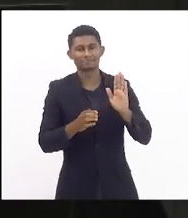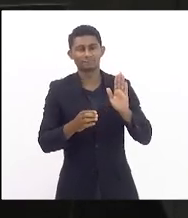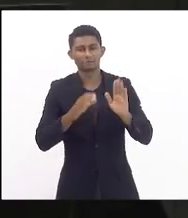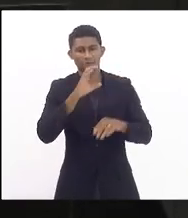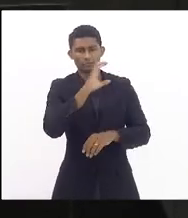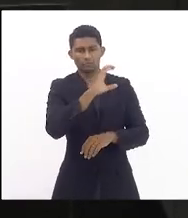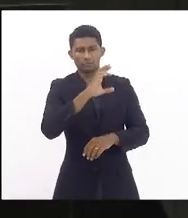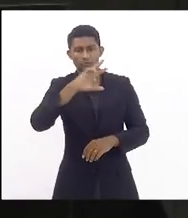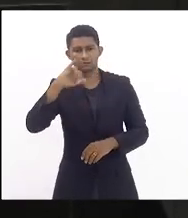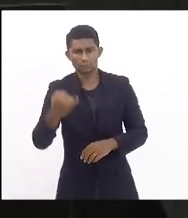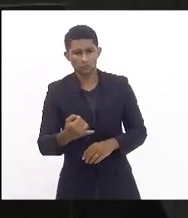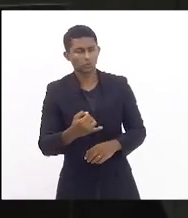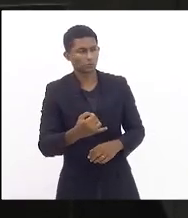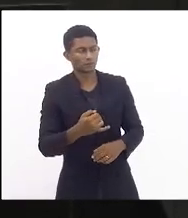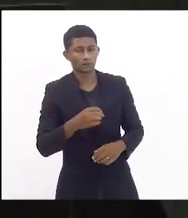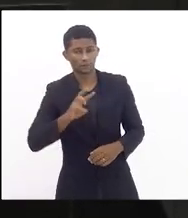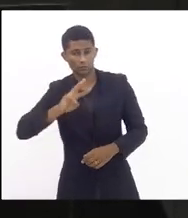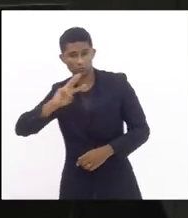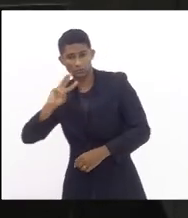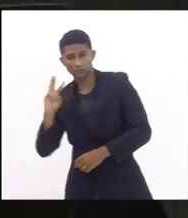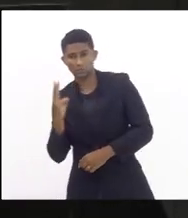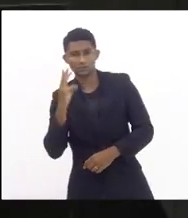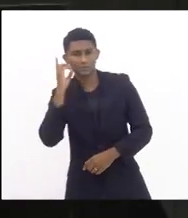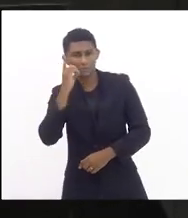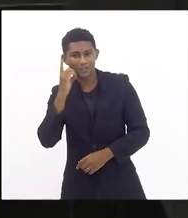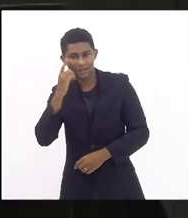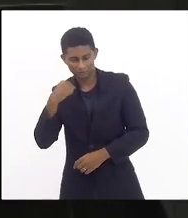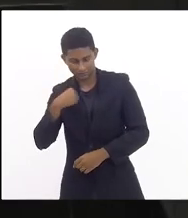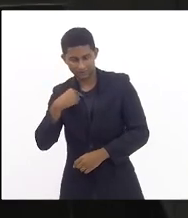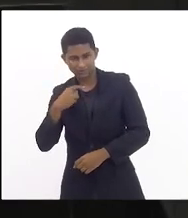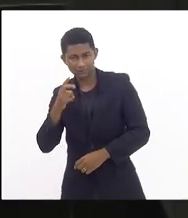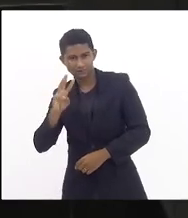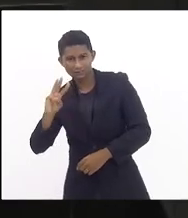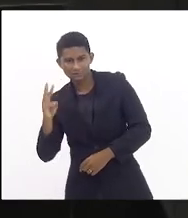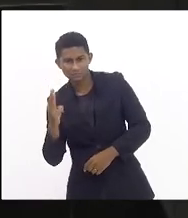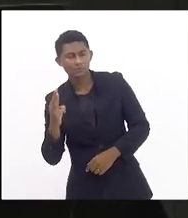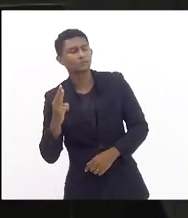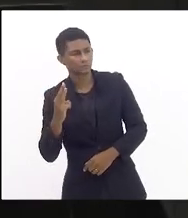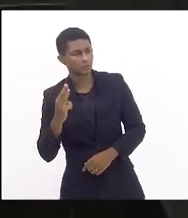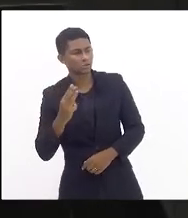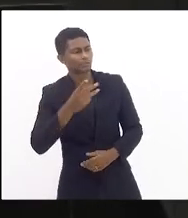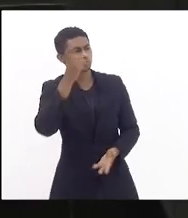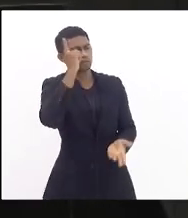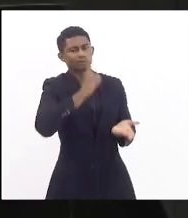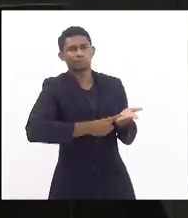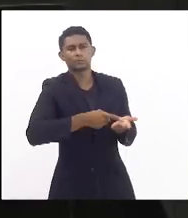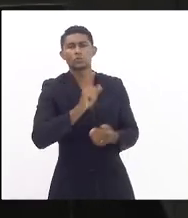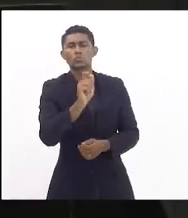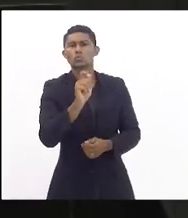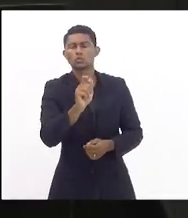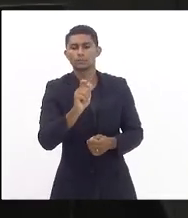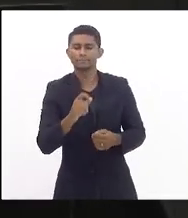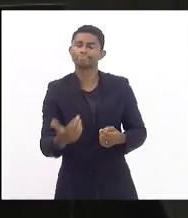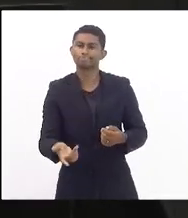CCJ, em nome dos três deputados autores, é que fica o Poder Executivo